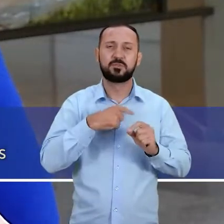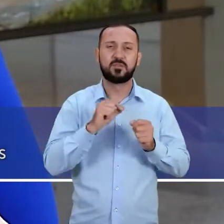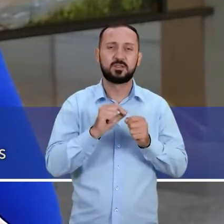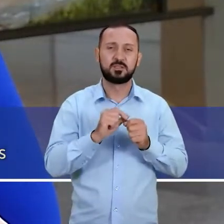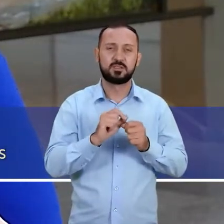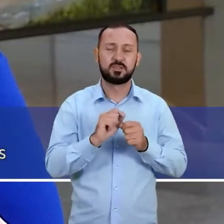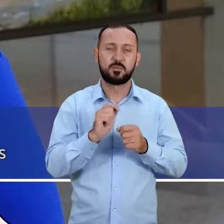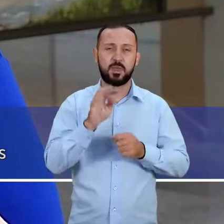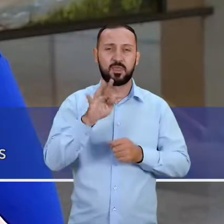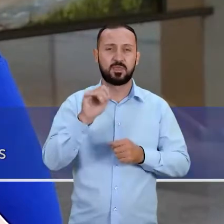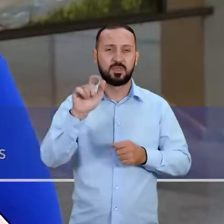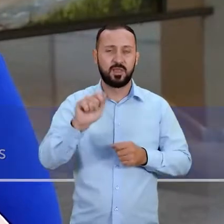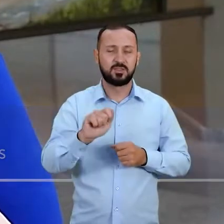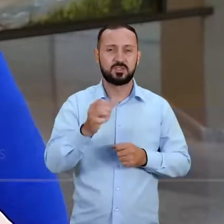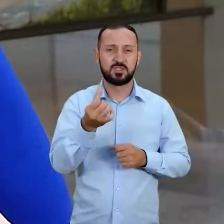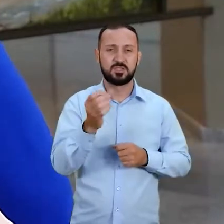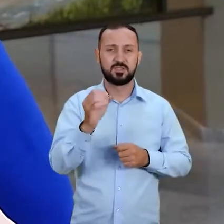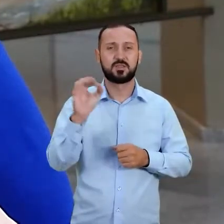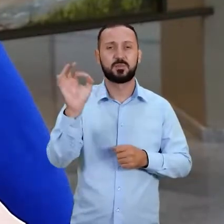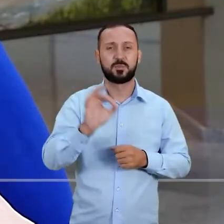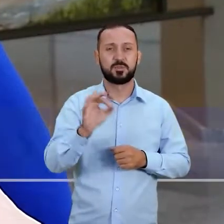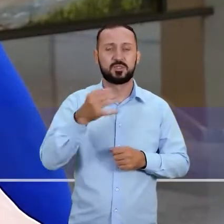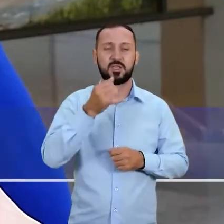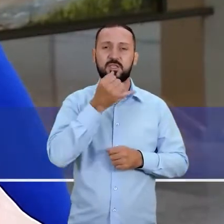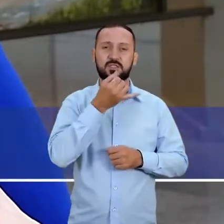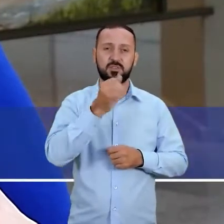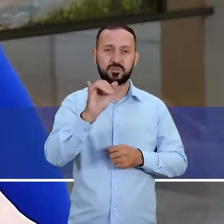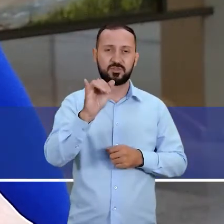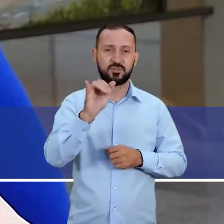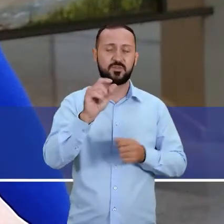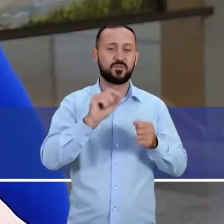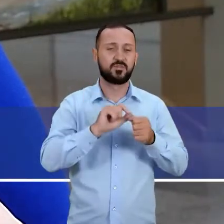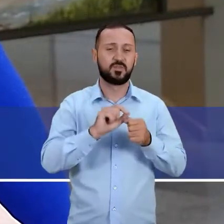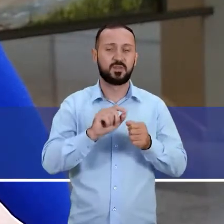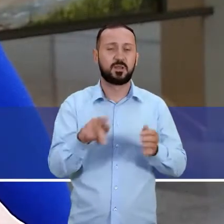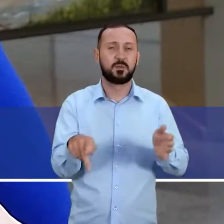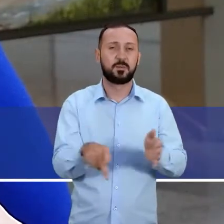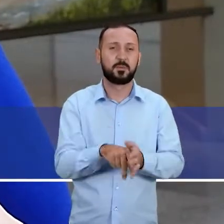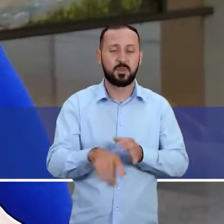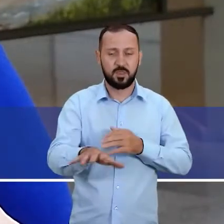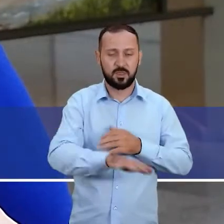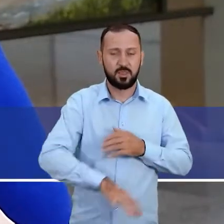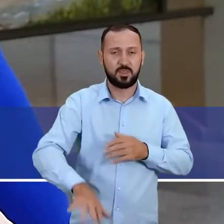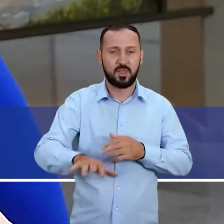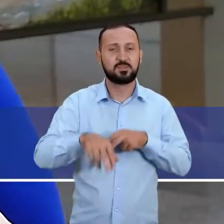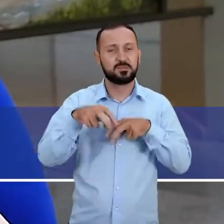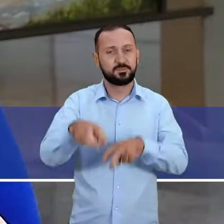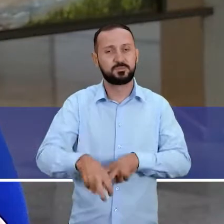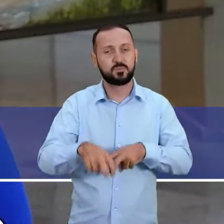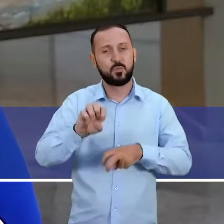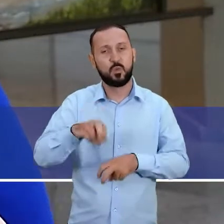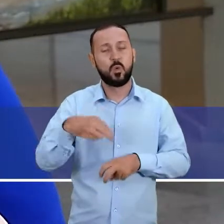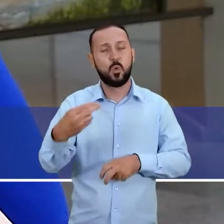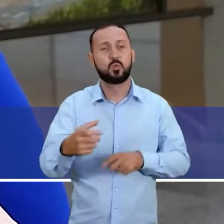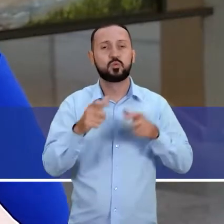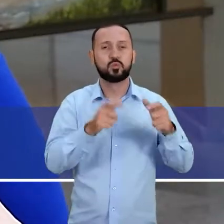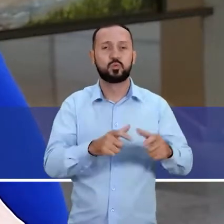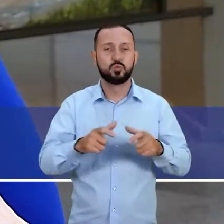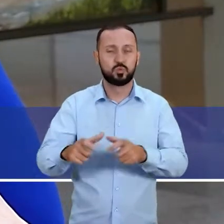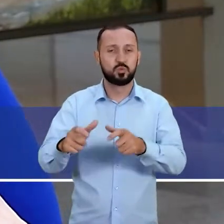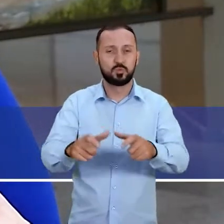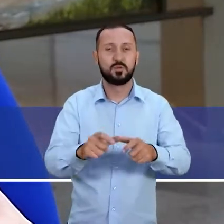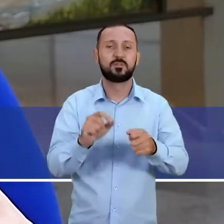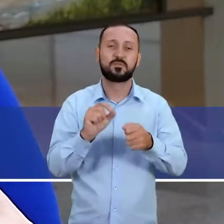uma tributação de 60% do valor da energia produzida nas propriedades ou